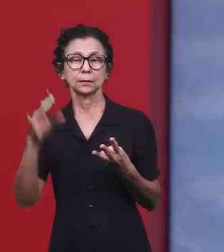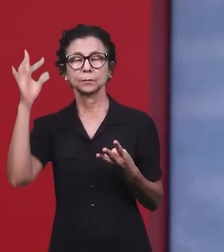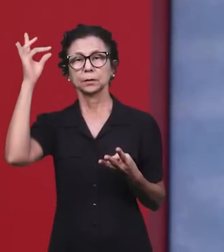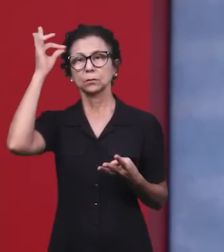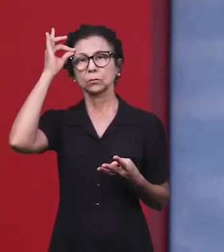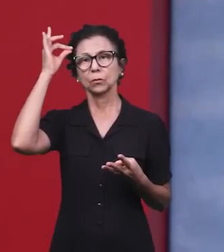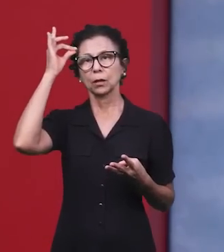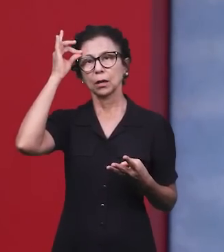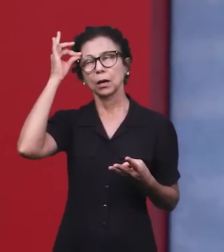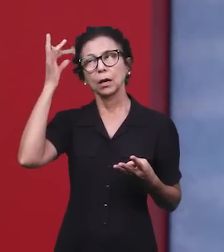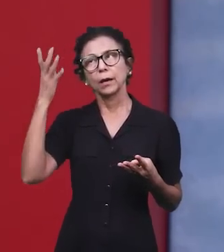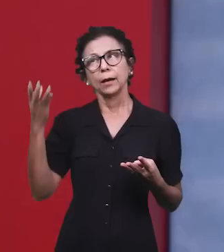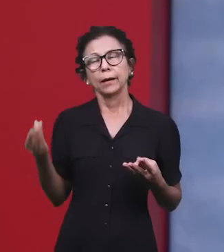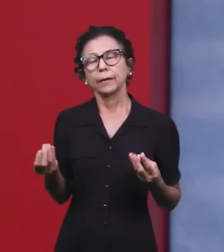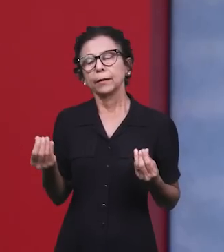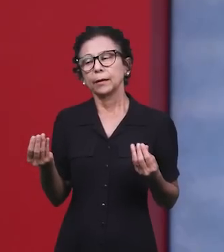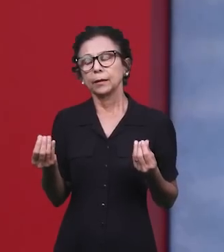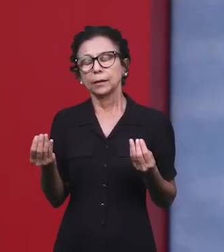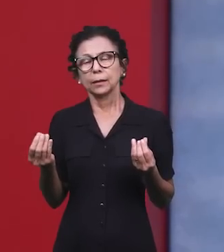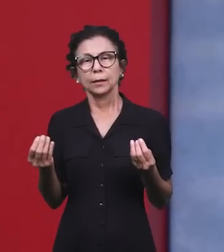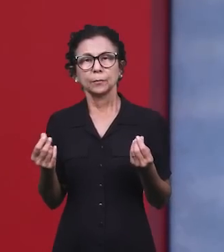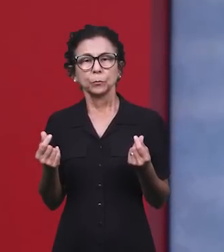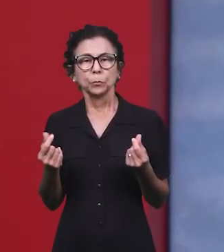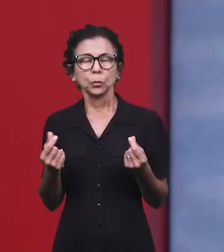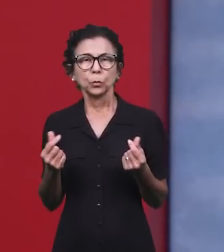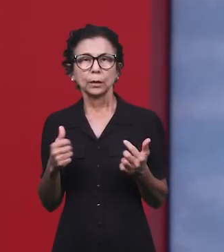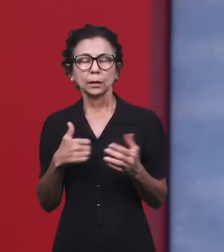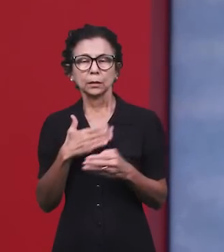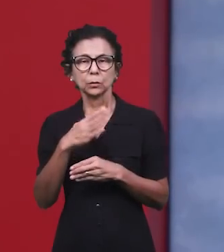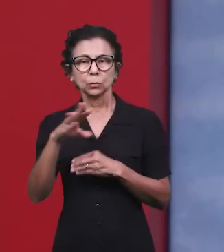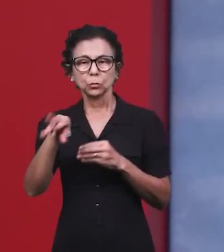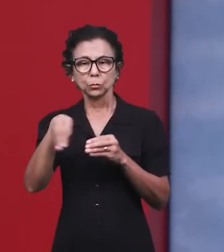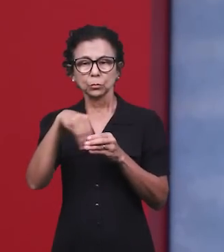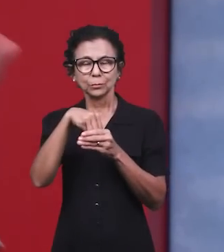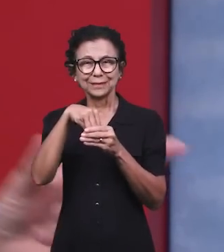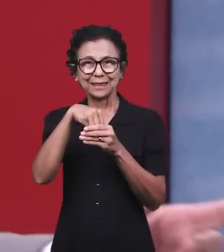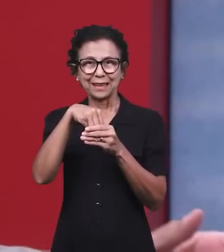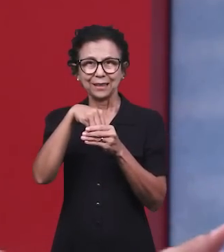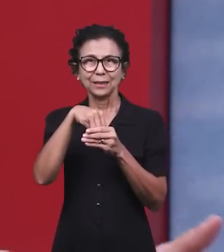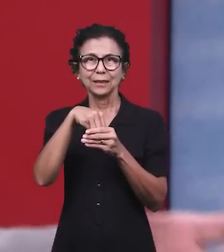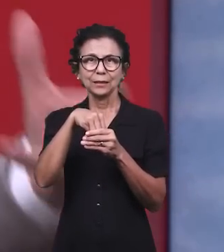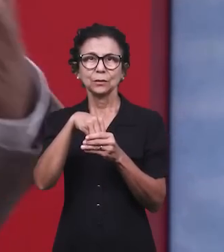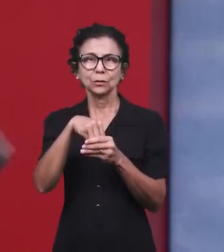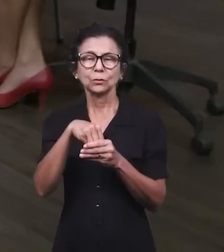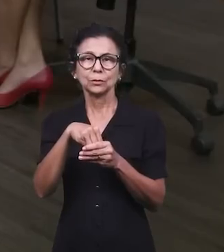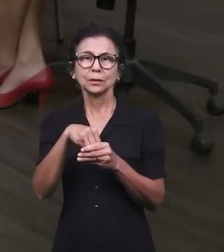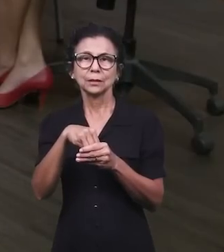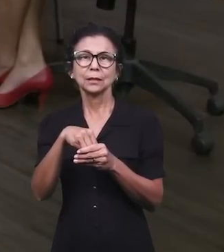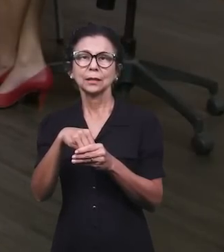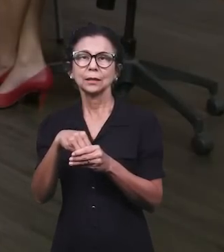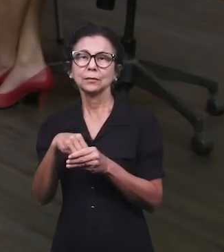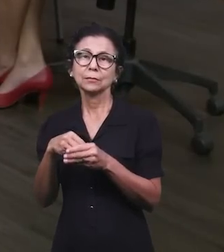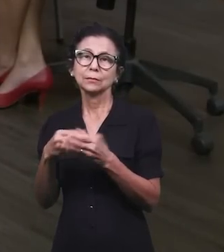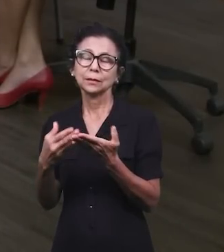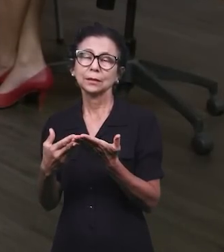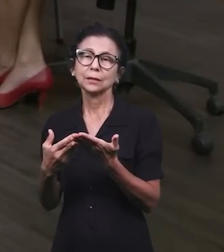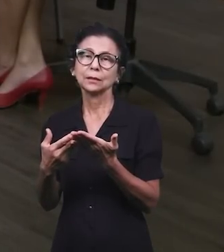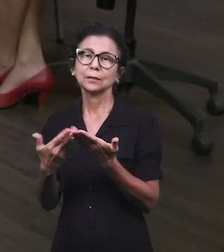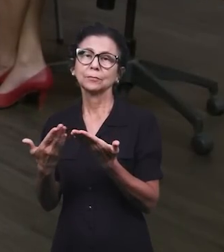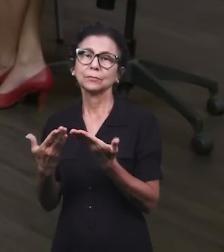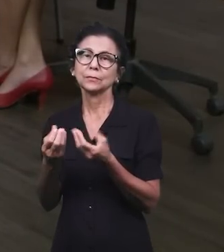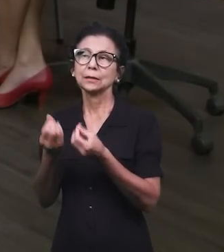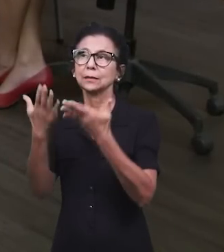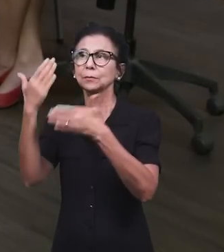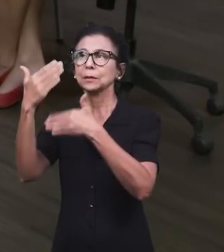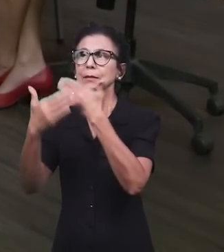espiritual, que eu acho que tudo que está bem englobado, encaixado na presença do noivo. Sim. Porque o